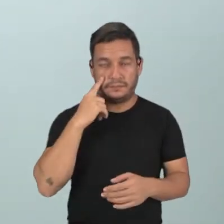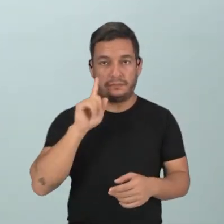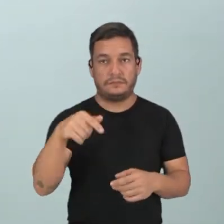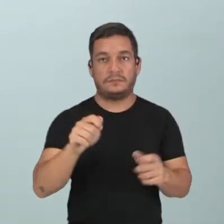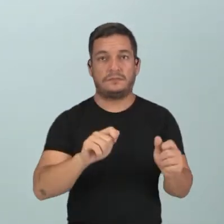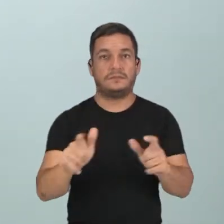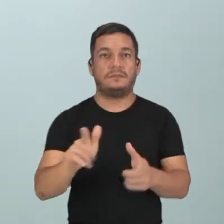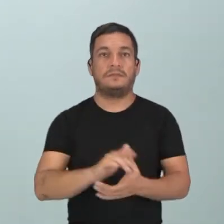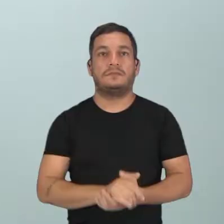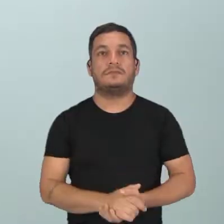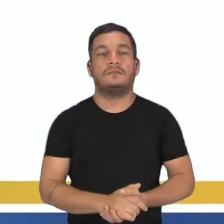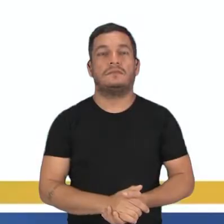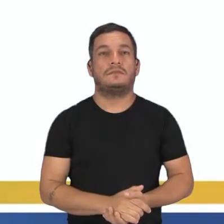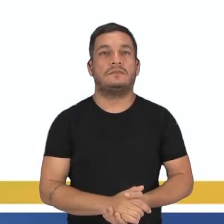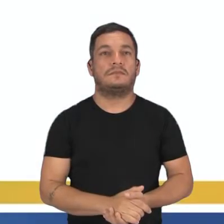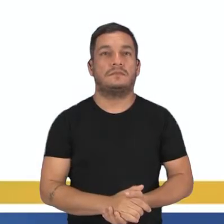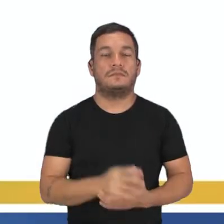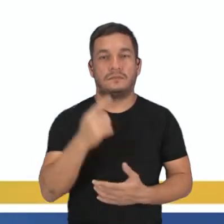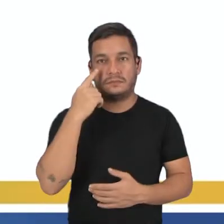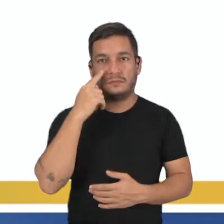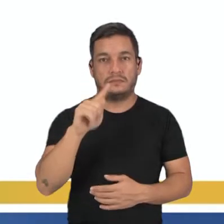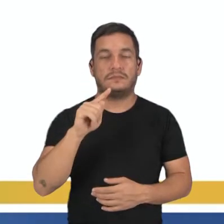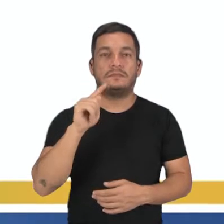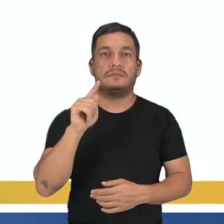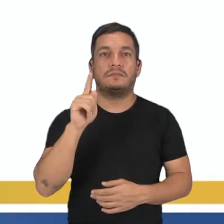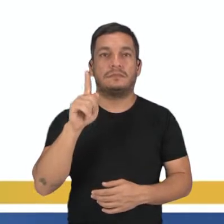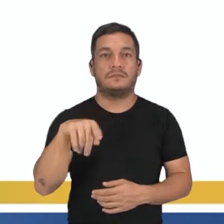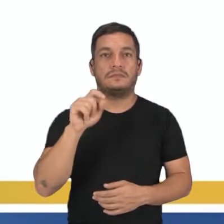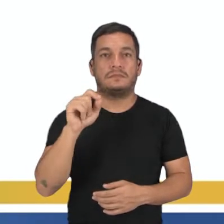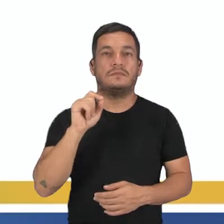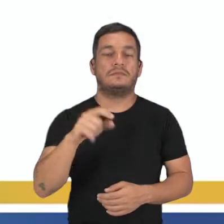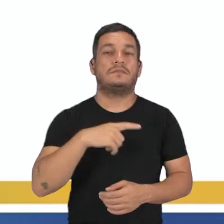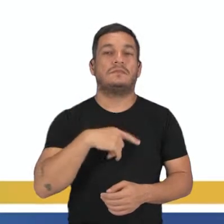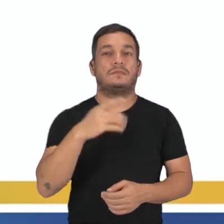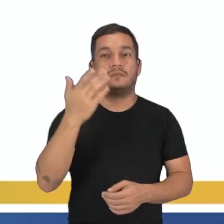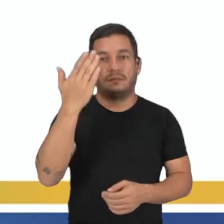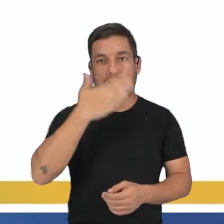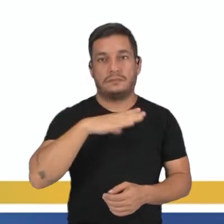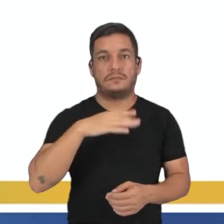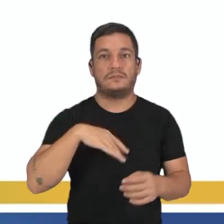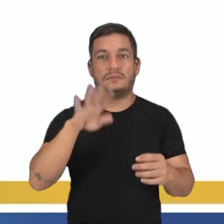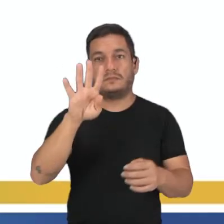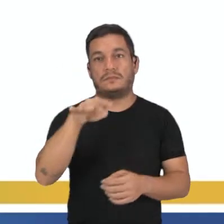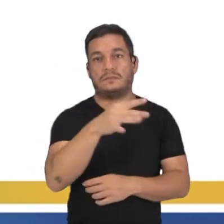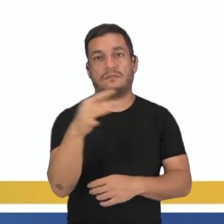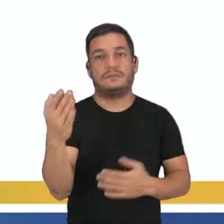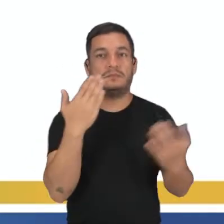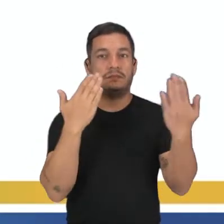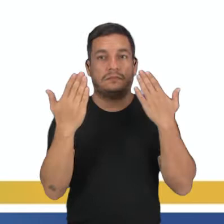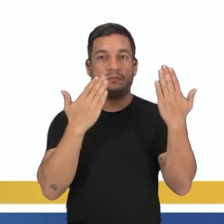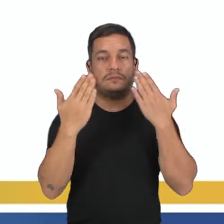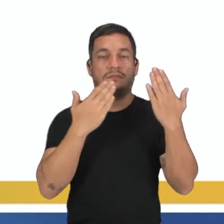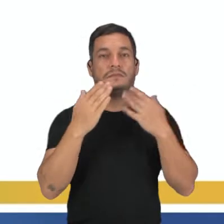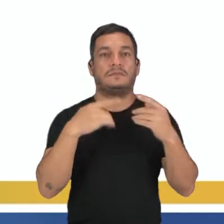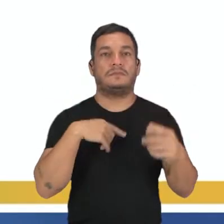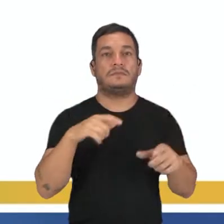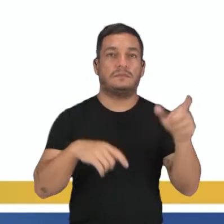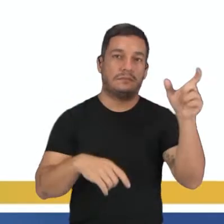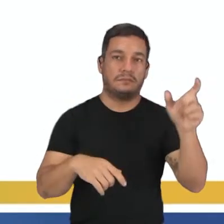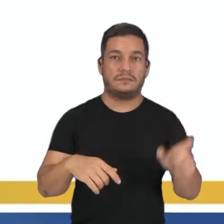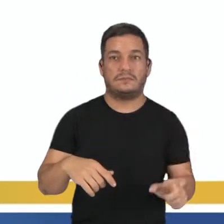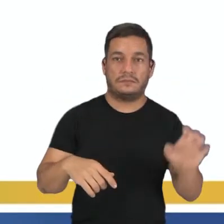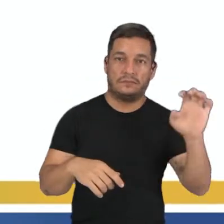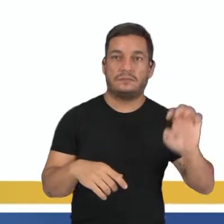próximo ES e vejam que aqui nós estamos diante de um quadro comparativo em que de um lado